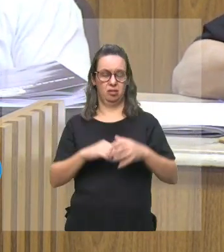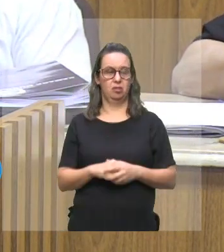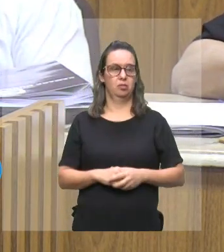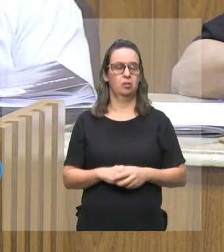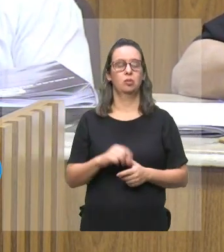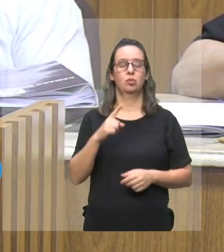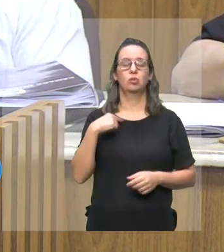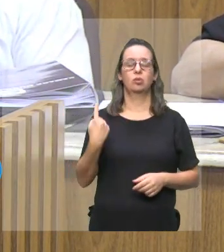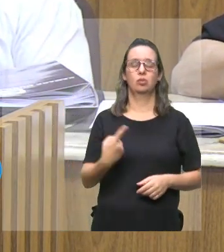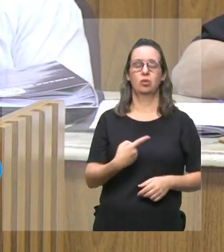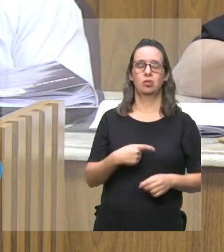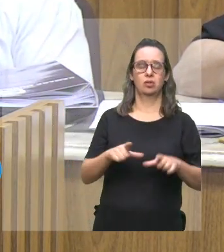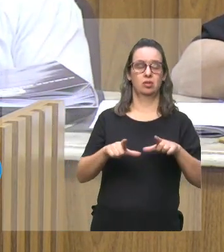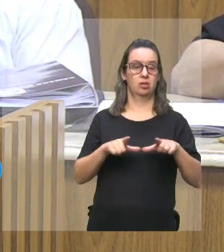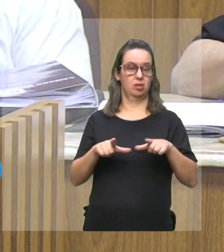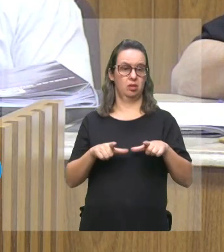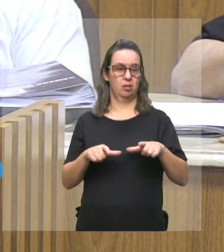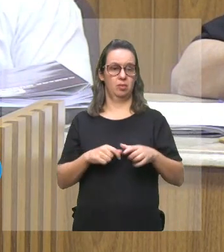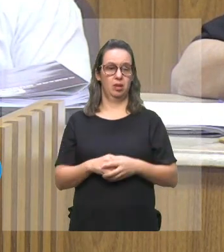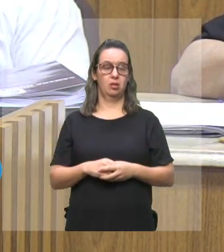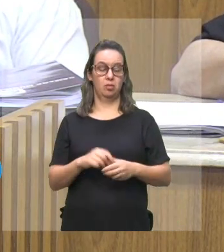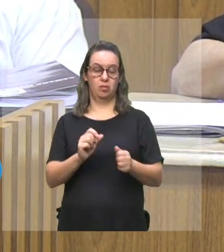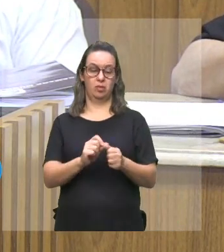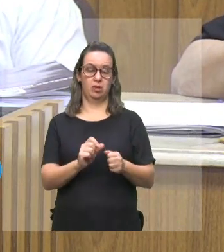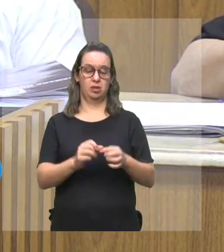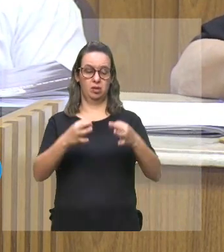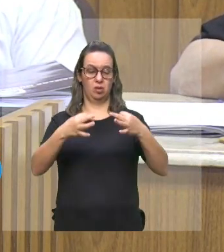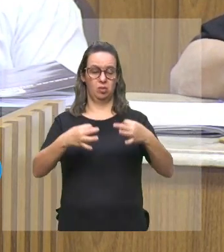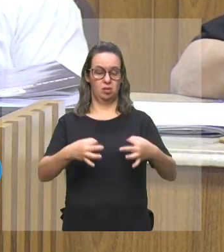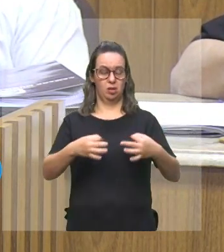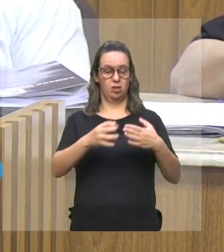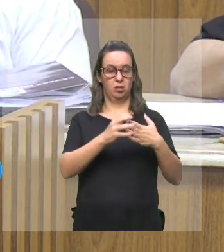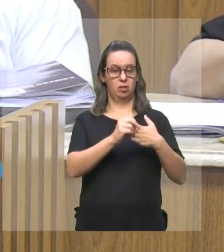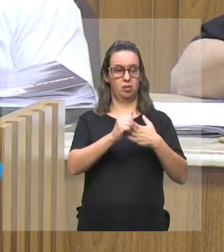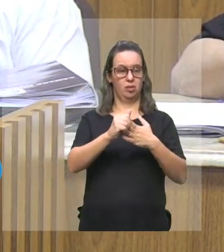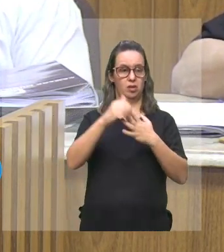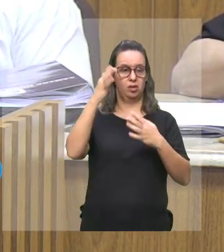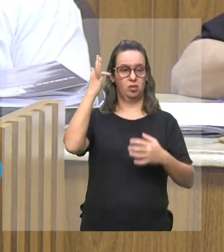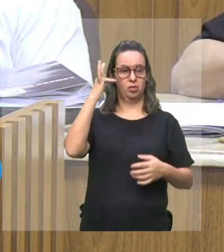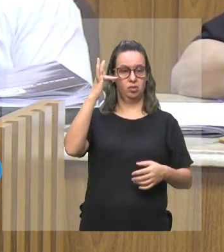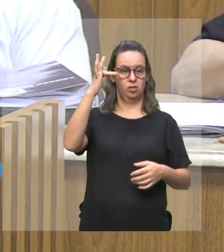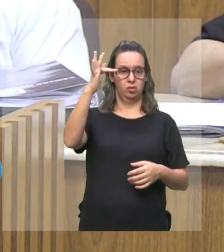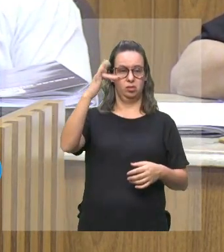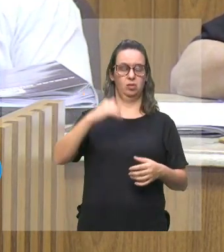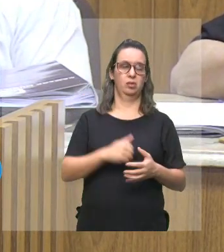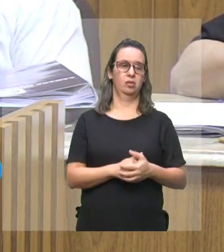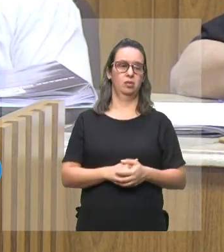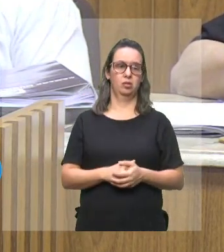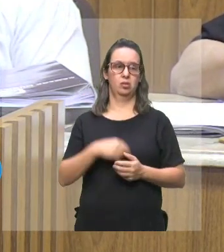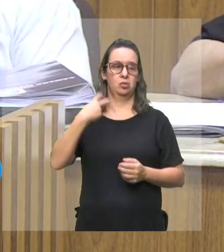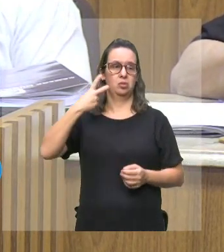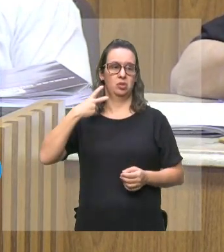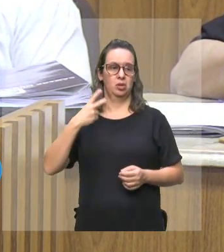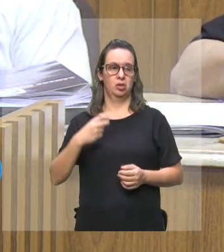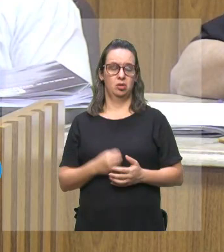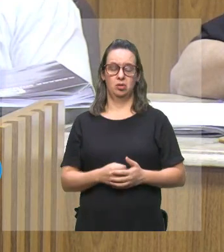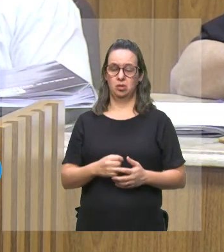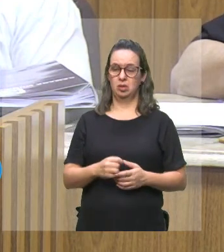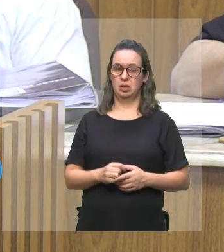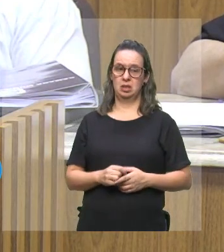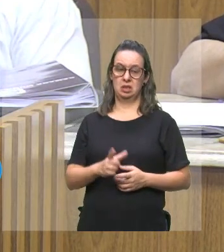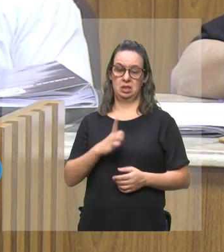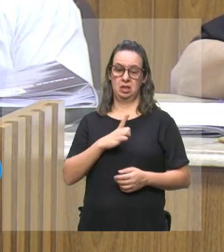também ser protagonistas. Não é demais lembrar que os vereadores têm 4 atribuições